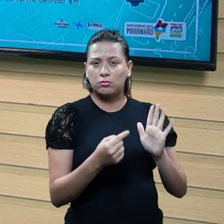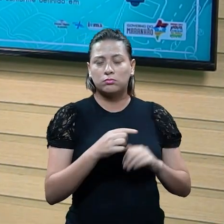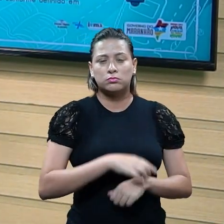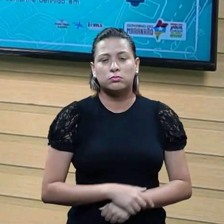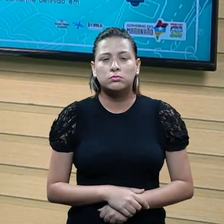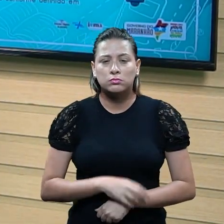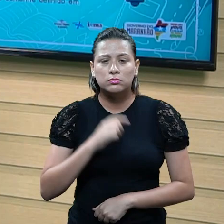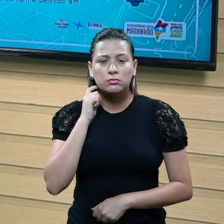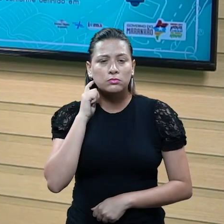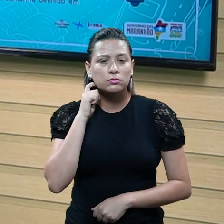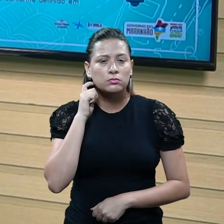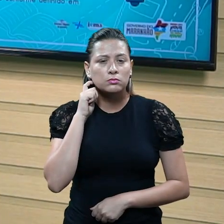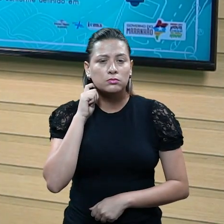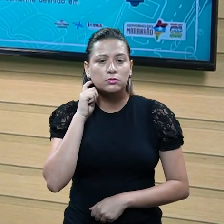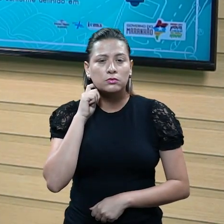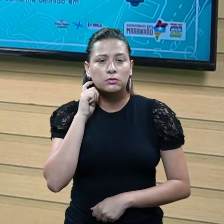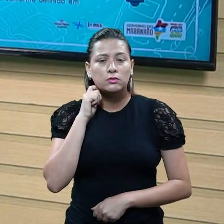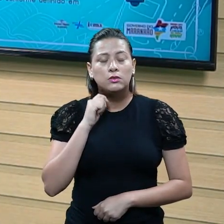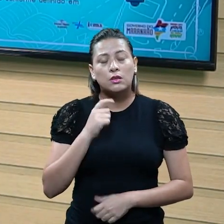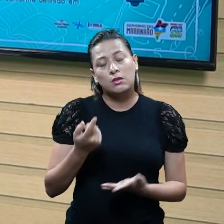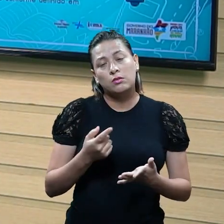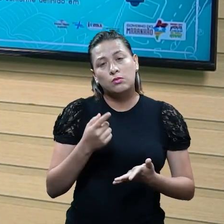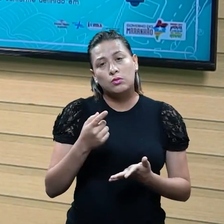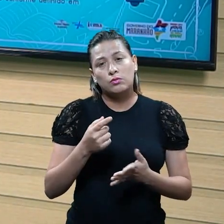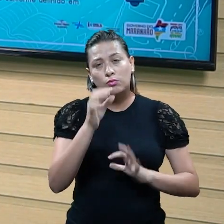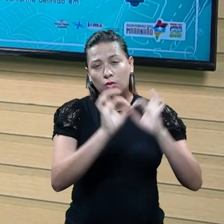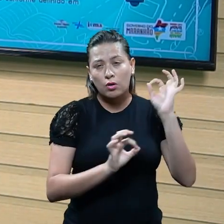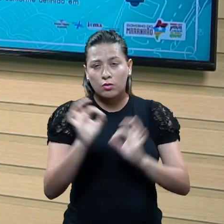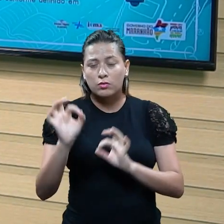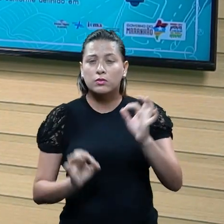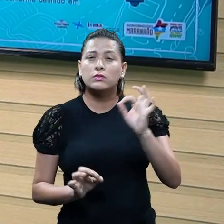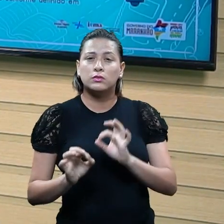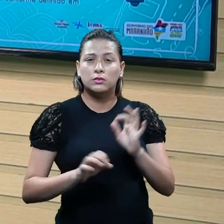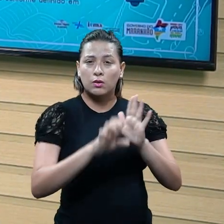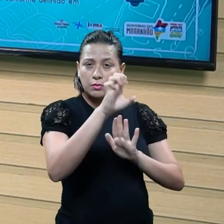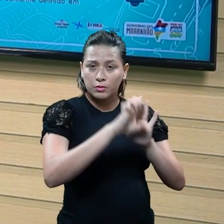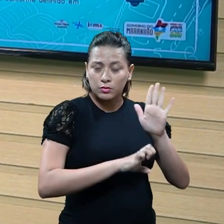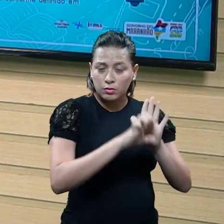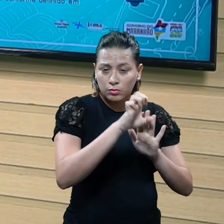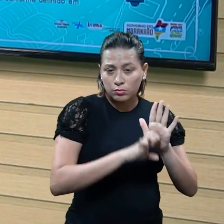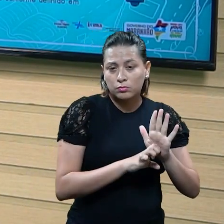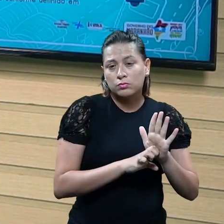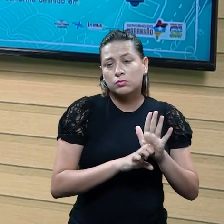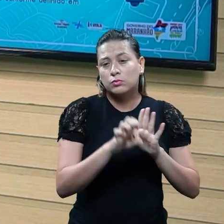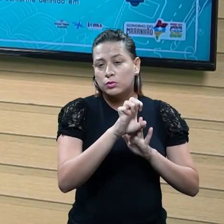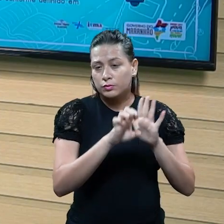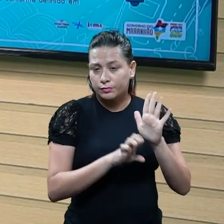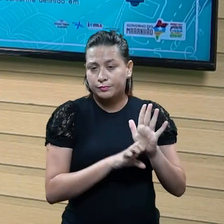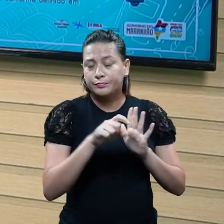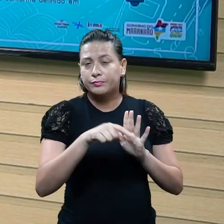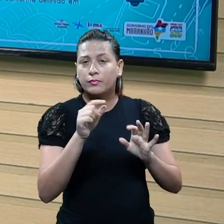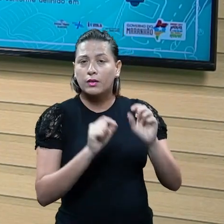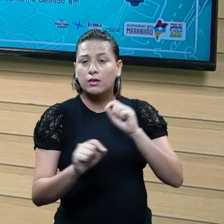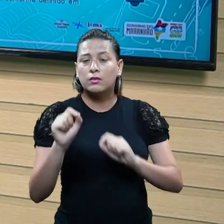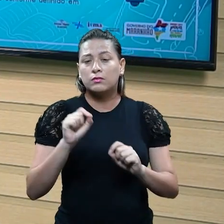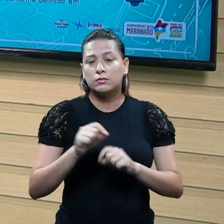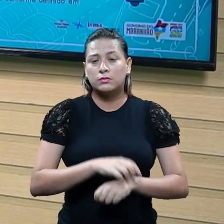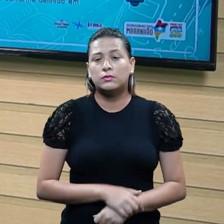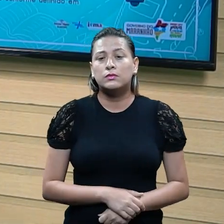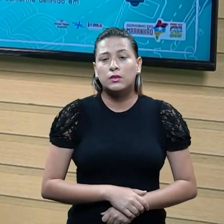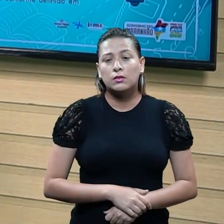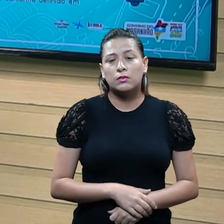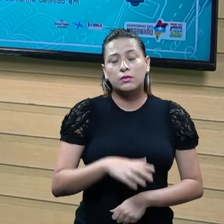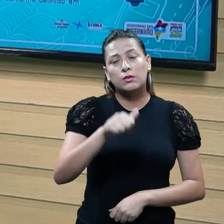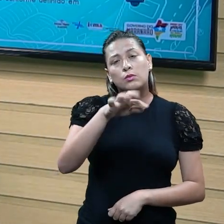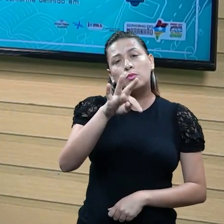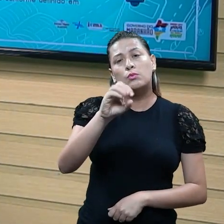seu estatuto, a cooperativa ela vai dizer, né, o que vai ser o ato cooperado, o ato cooperativo,